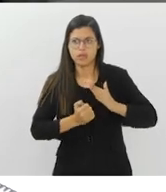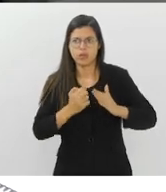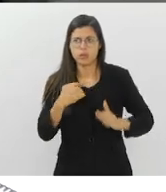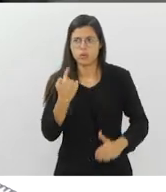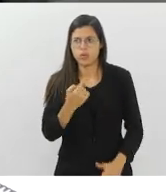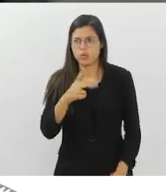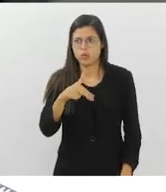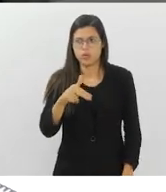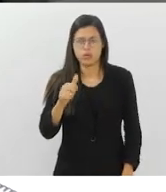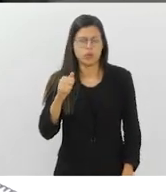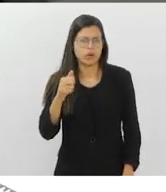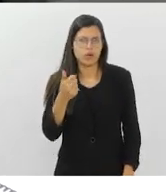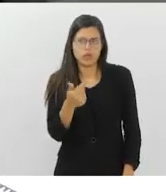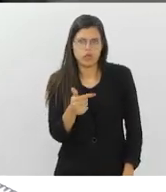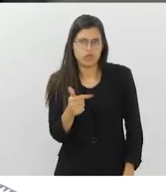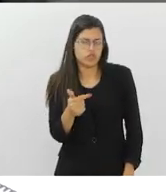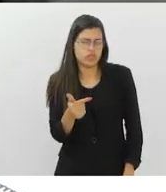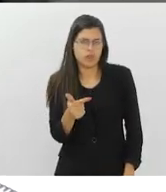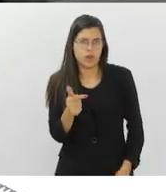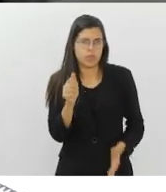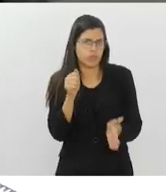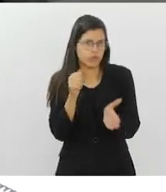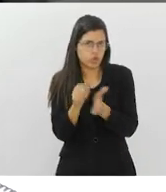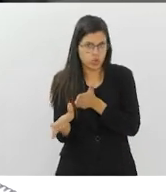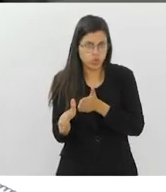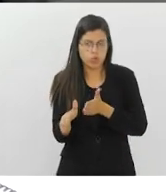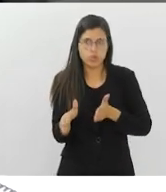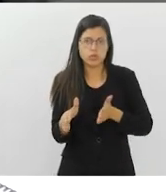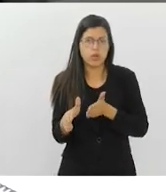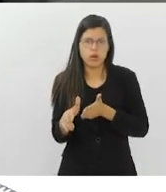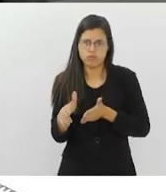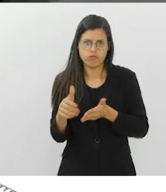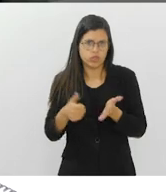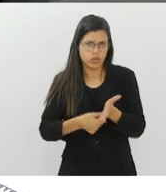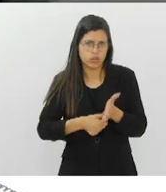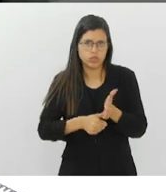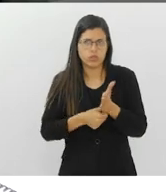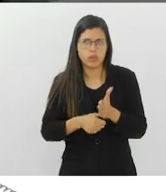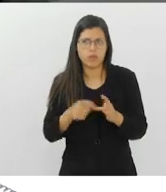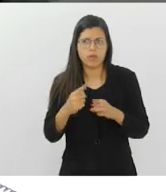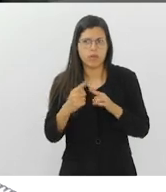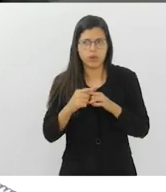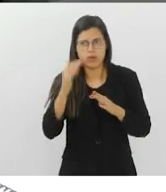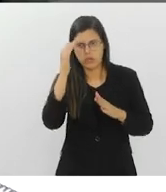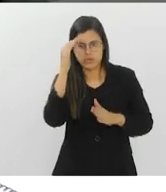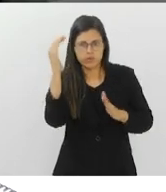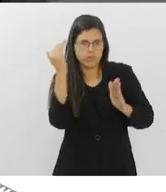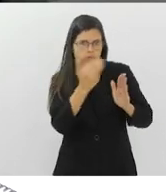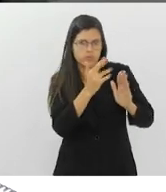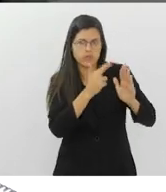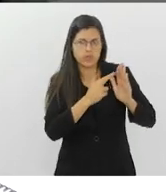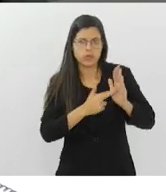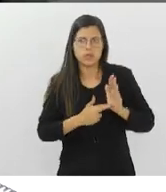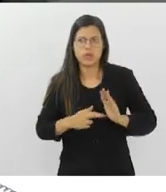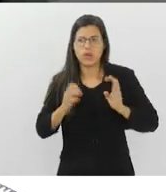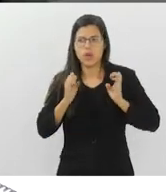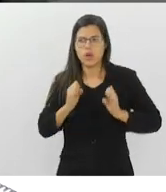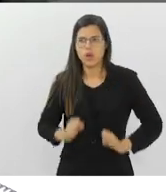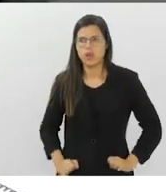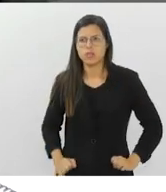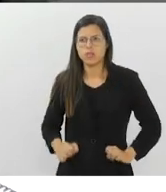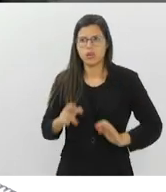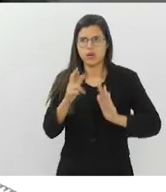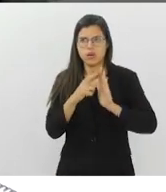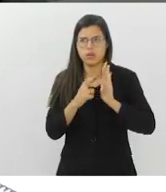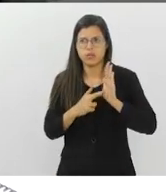tivemos exclusão de nenhuma associada por nenhuma questão de descumprimento, seja de questões éticas,